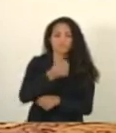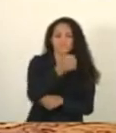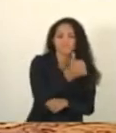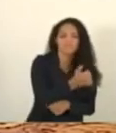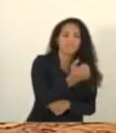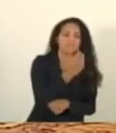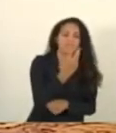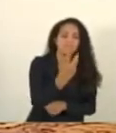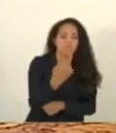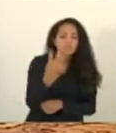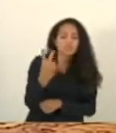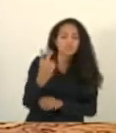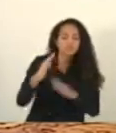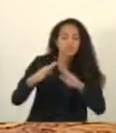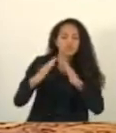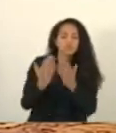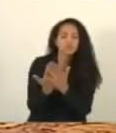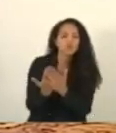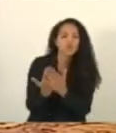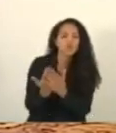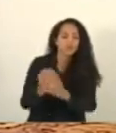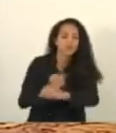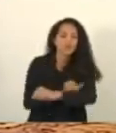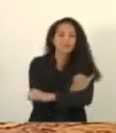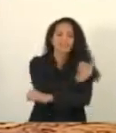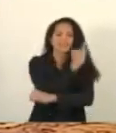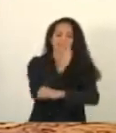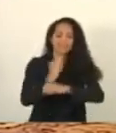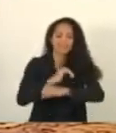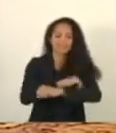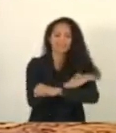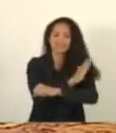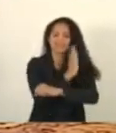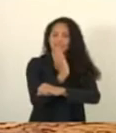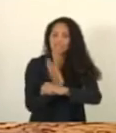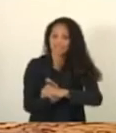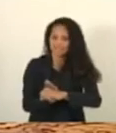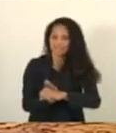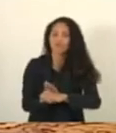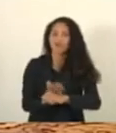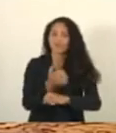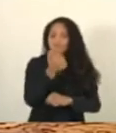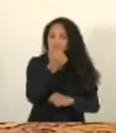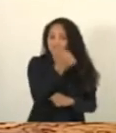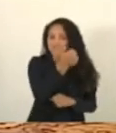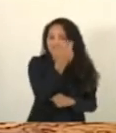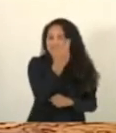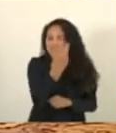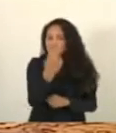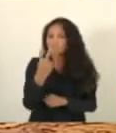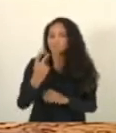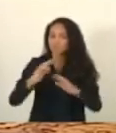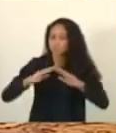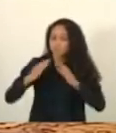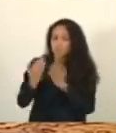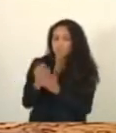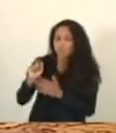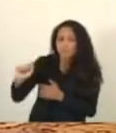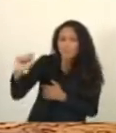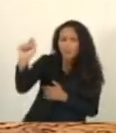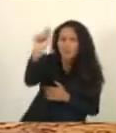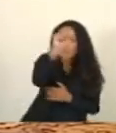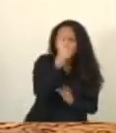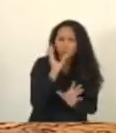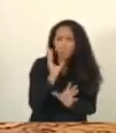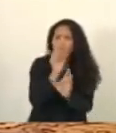132 escolas de tempo integral. Eu vou repetir, o governo do estado vai alcançar 132 escolas de tempo